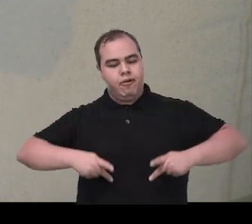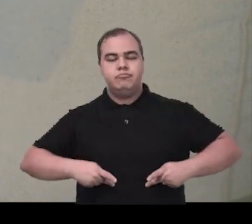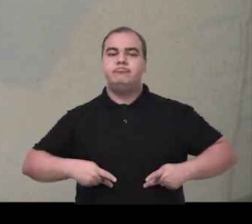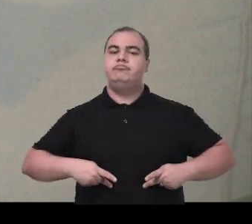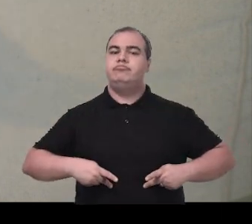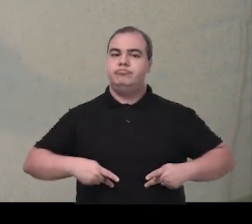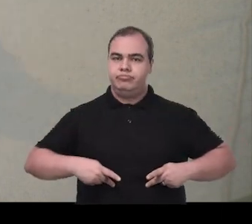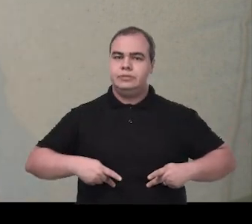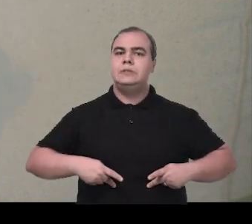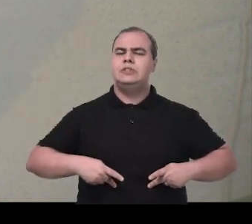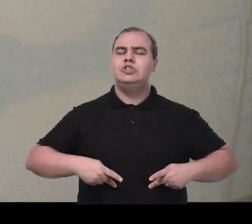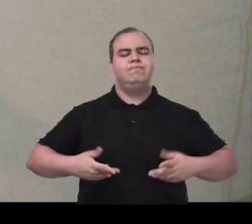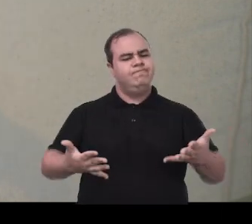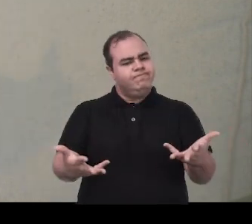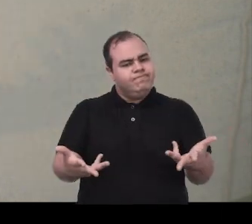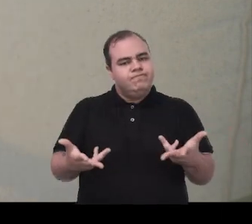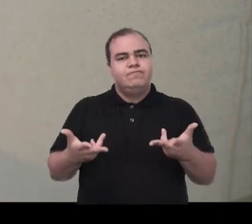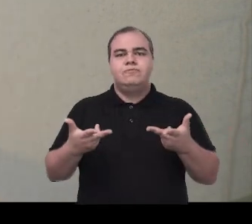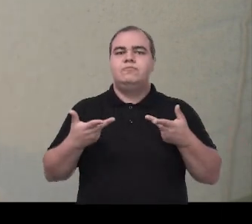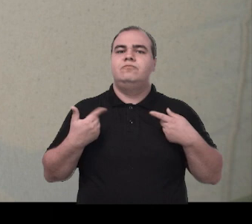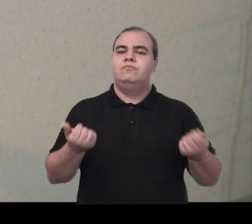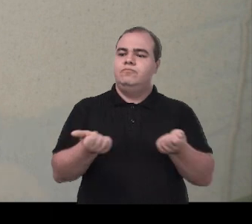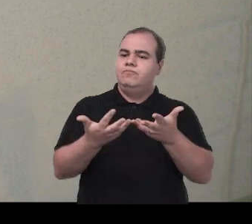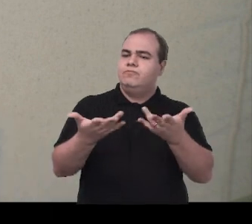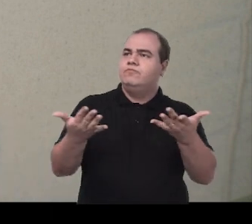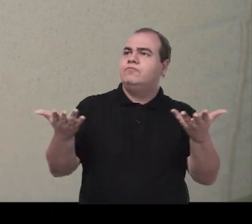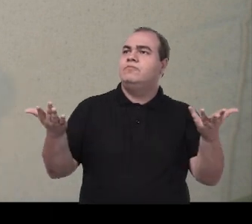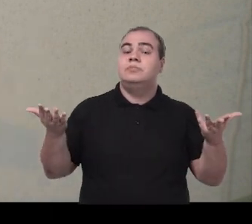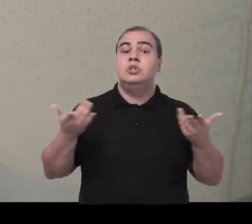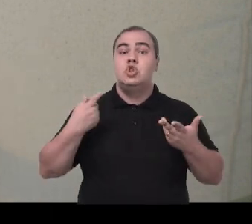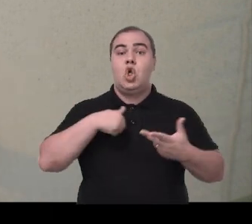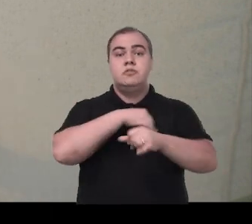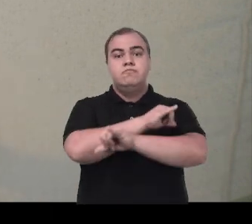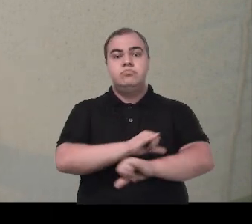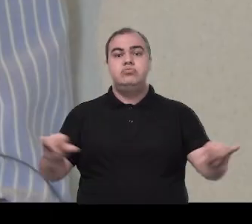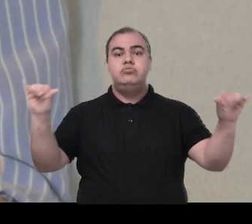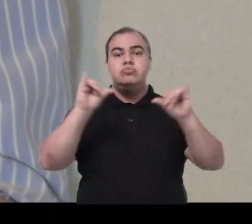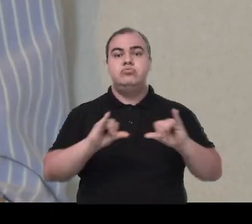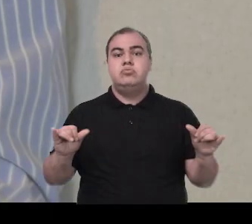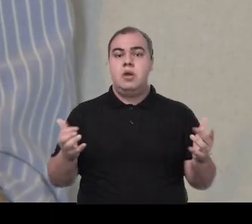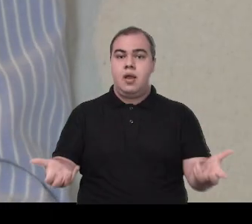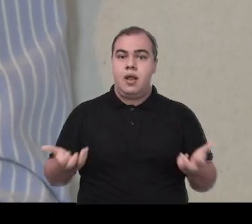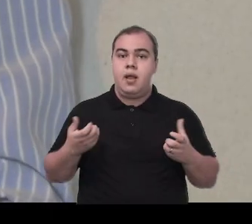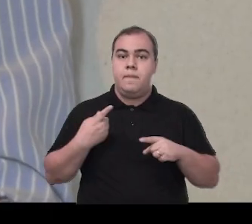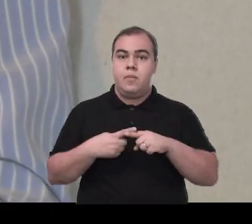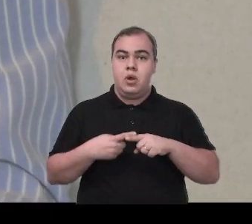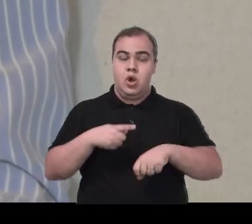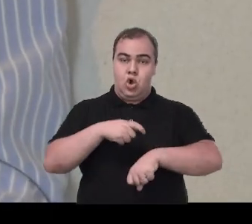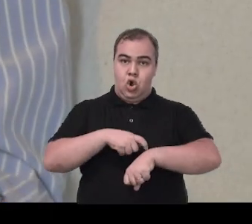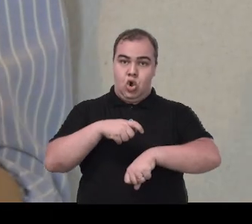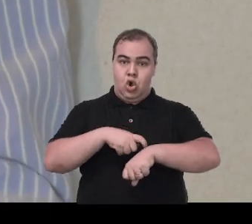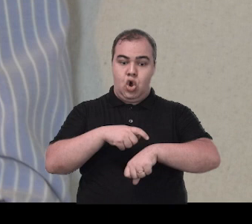humanitário, de peso, de excelência, de grande porte, o desafio hoje é publicizar isso. Porque a partir da hora